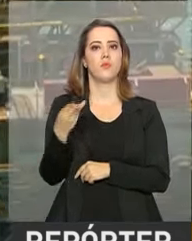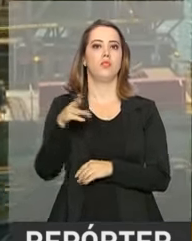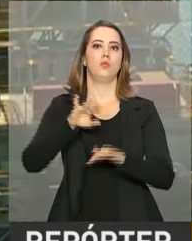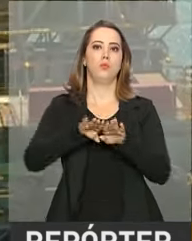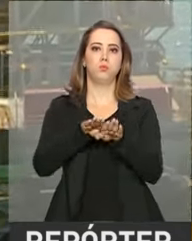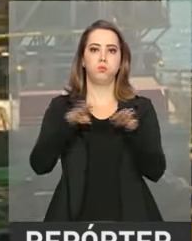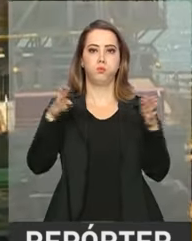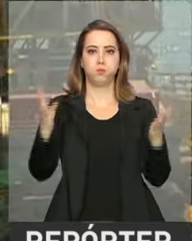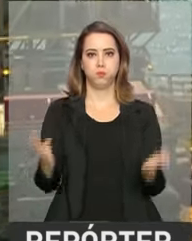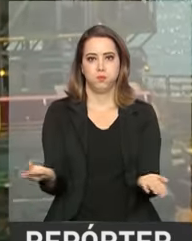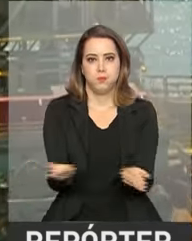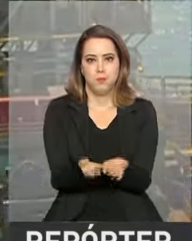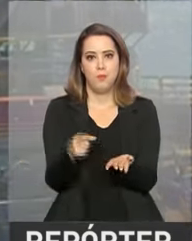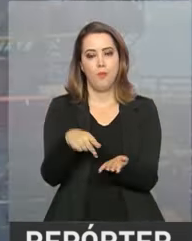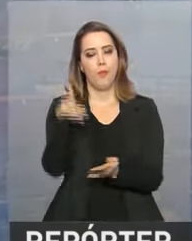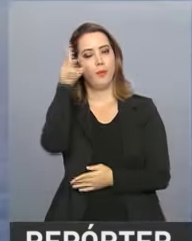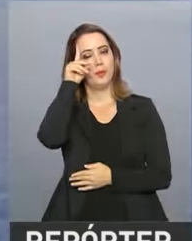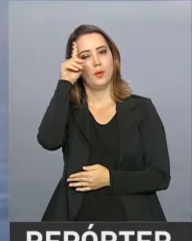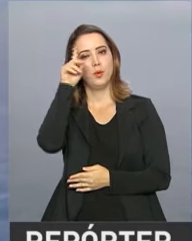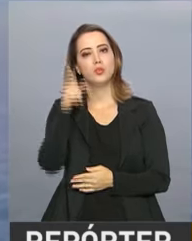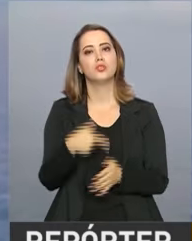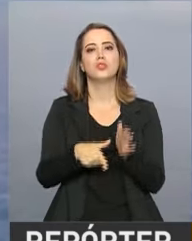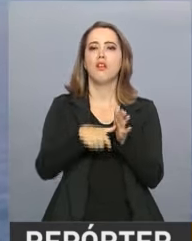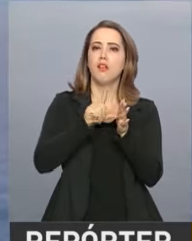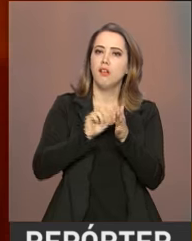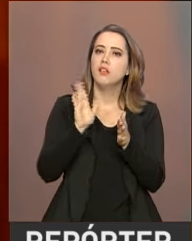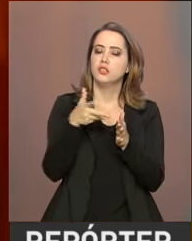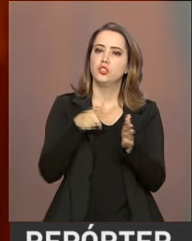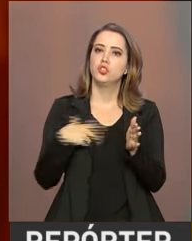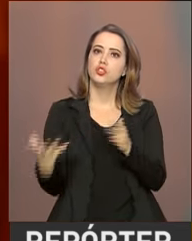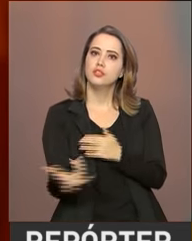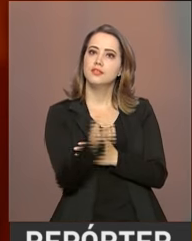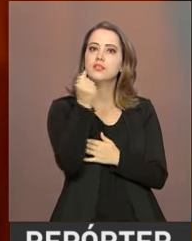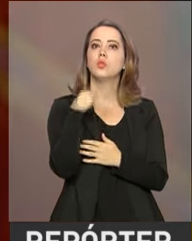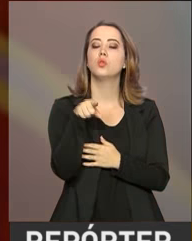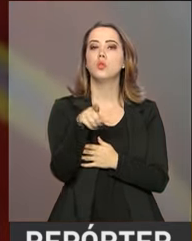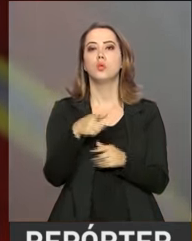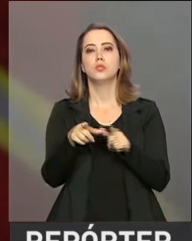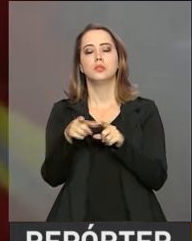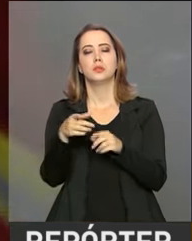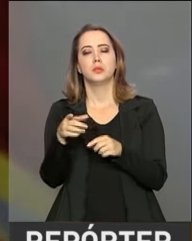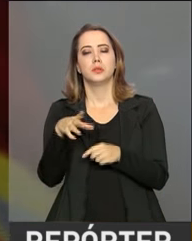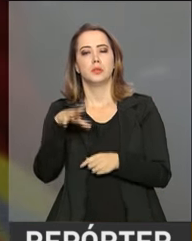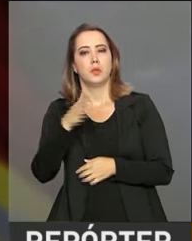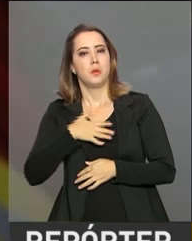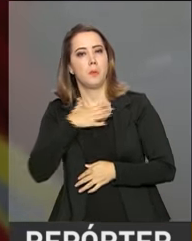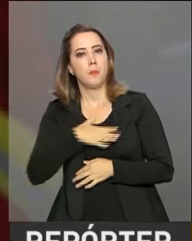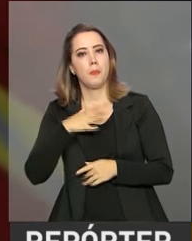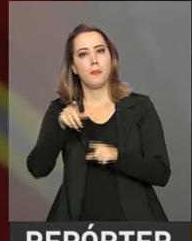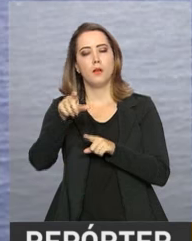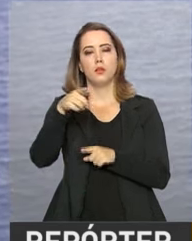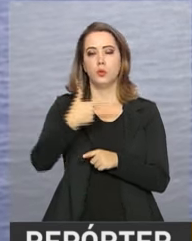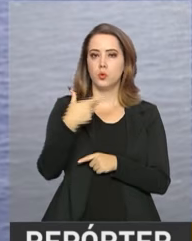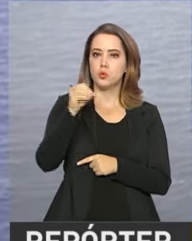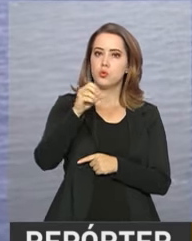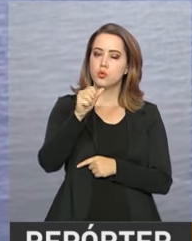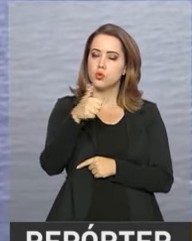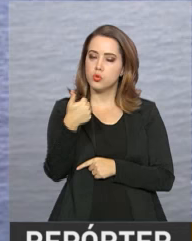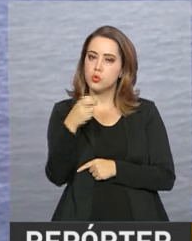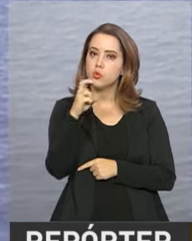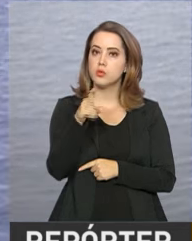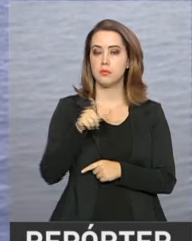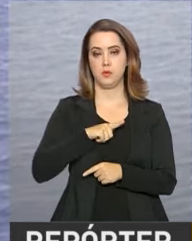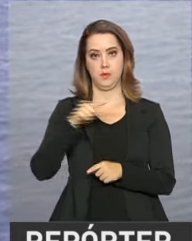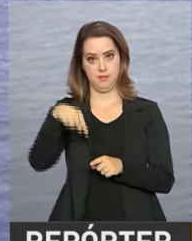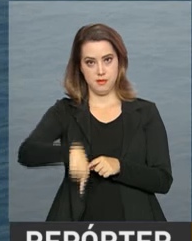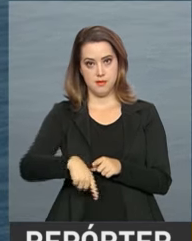A melhor marca até então havia sido alcançada em agosto de 2015, quando foram produzidos 2,8 milhões de barris.